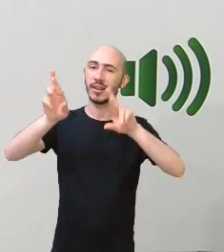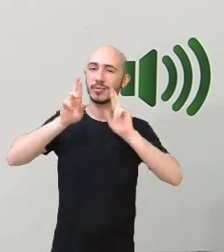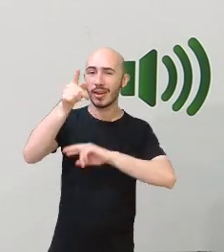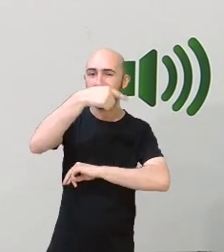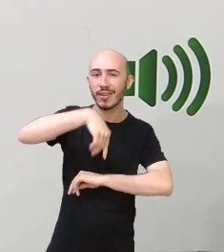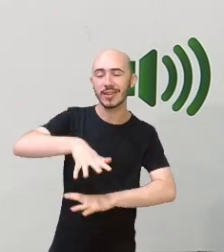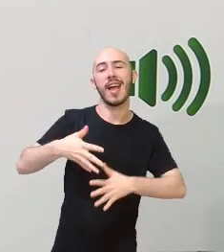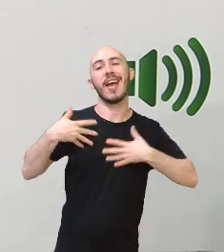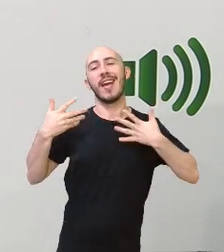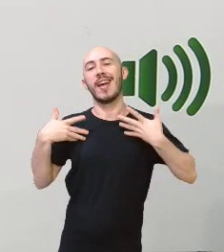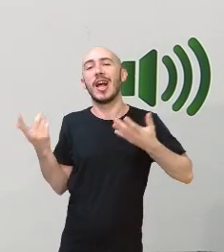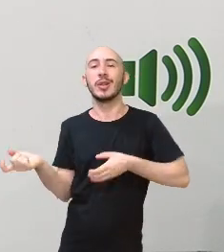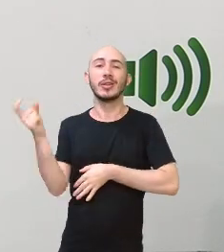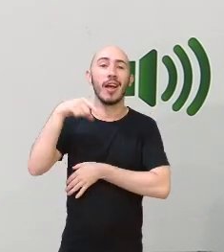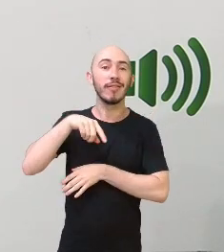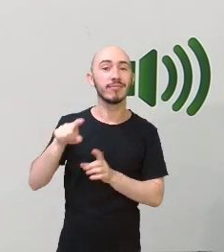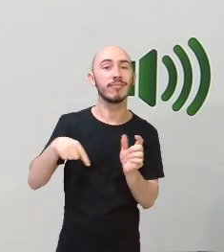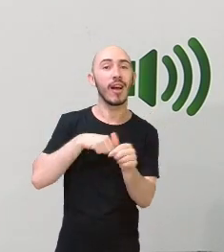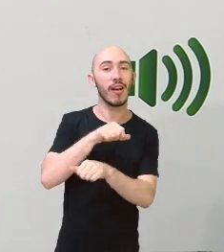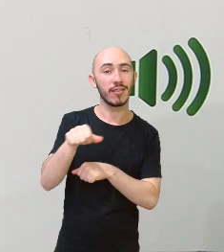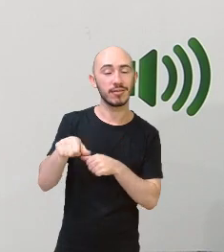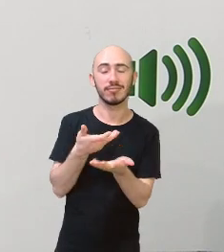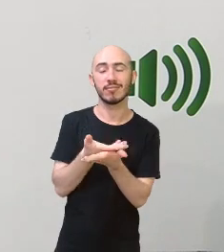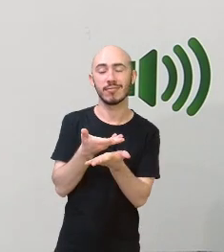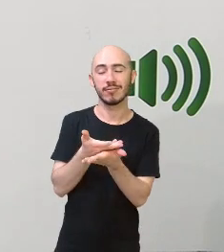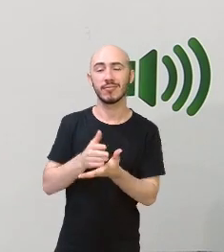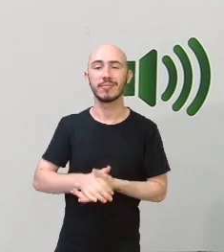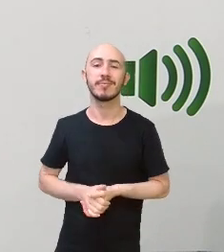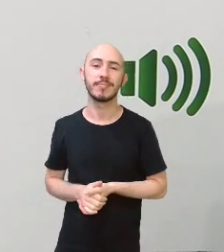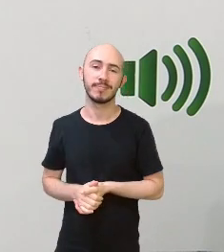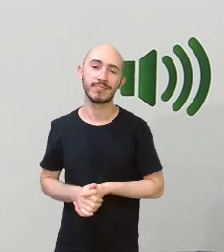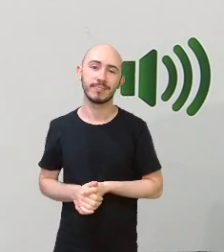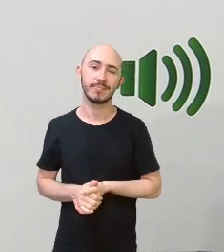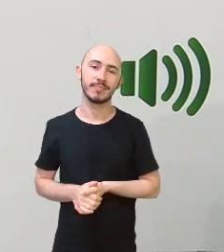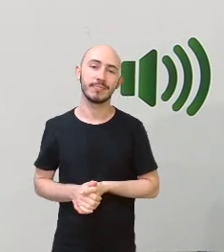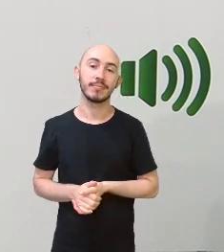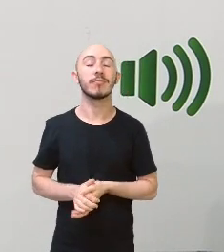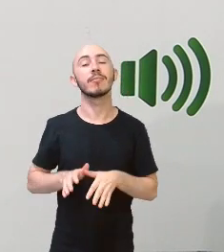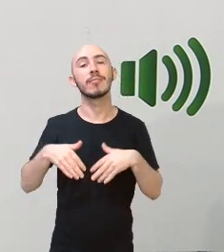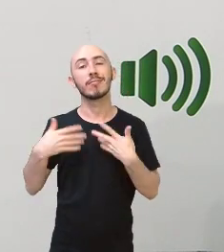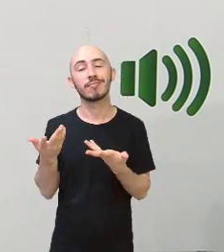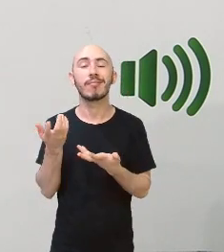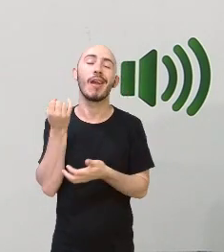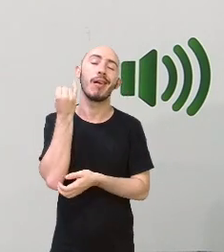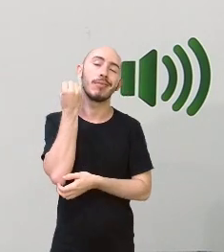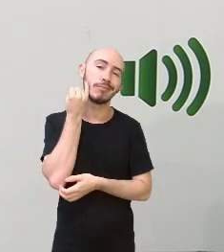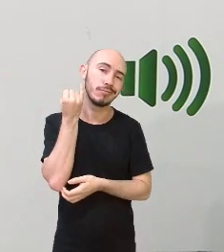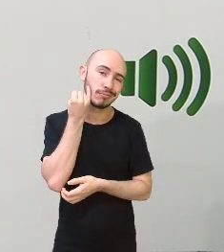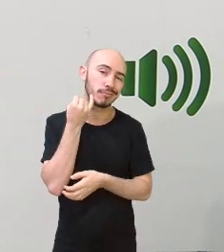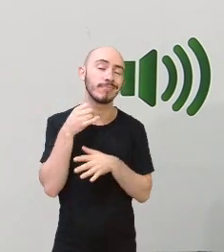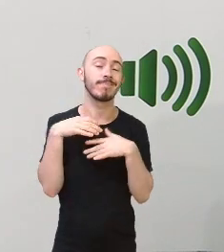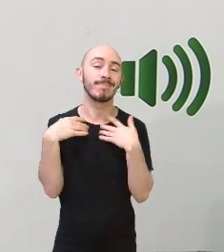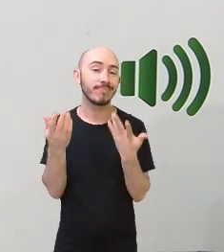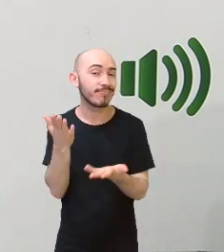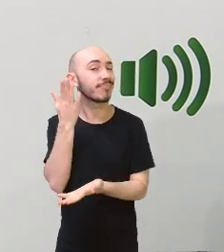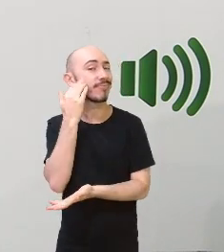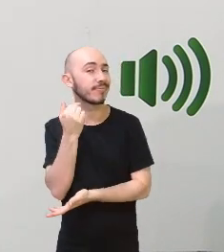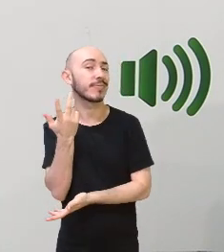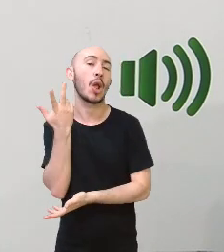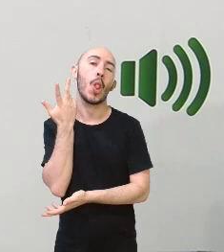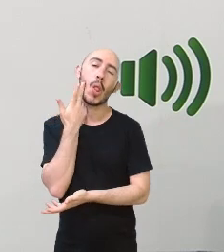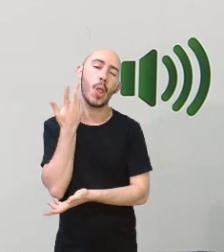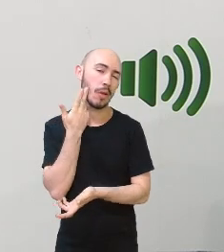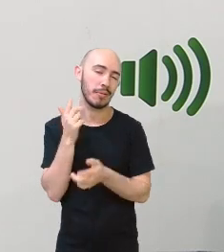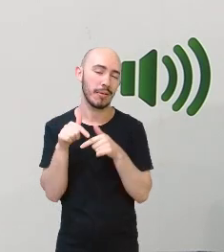animados para a gente recomeçar aqui as nossas aulas, tá? Dá aquela preguiça, eu sei, é normal. A